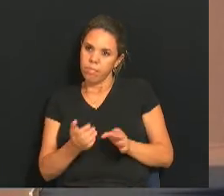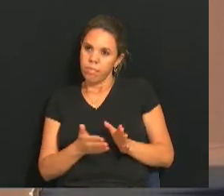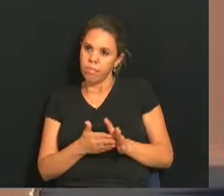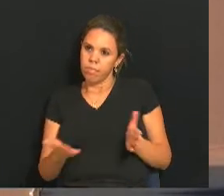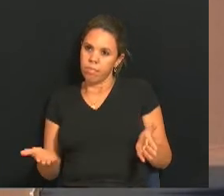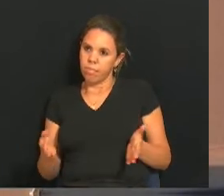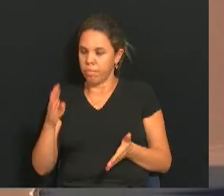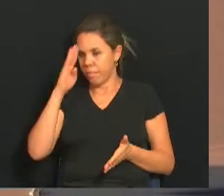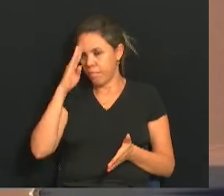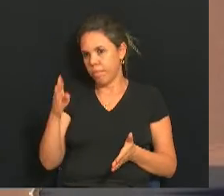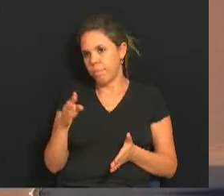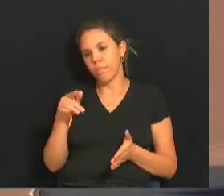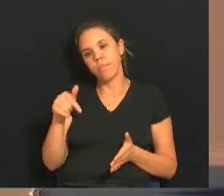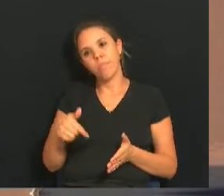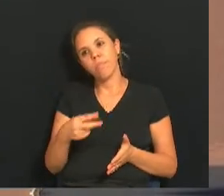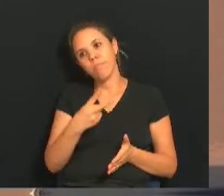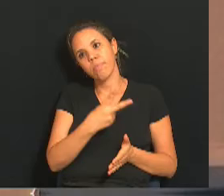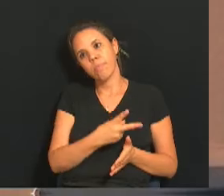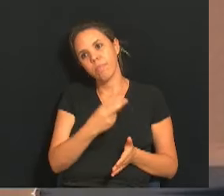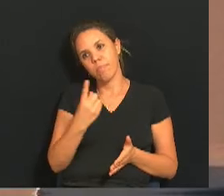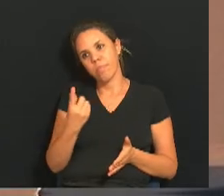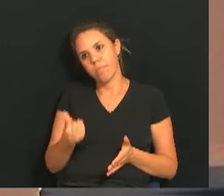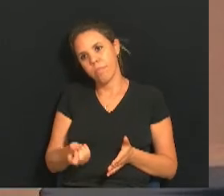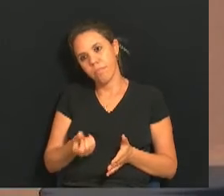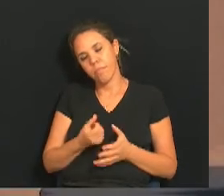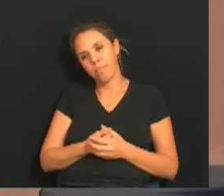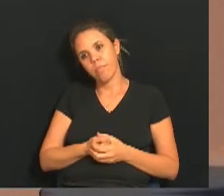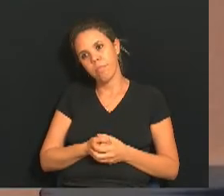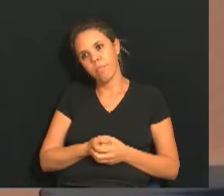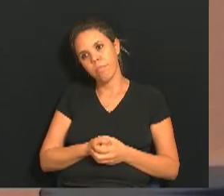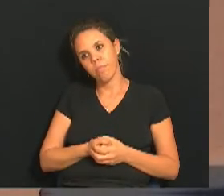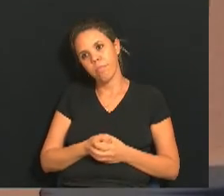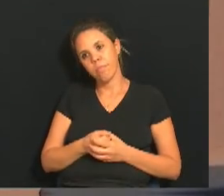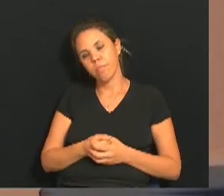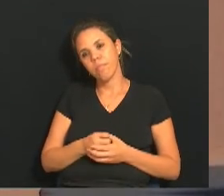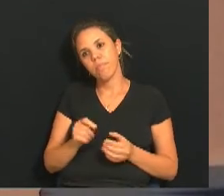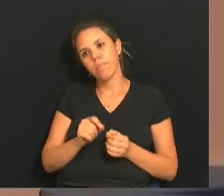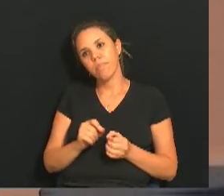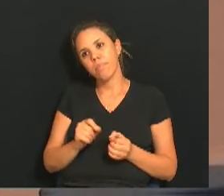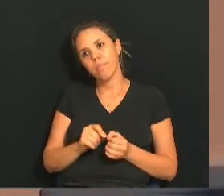partir de 2016, o que a gente tem